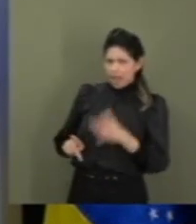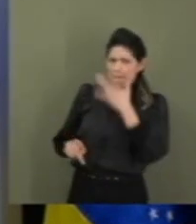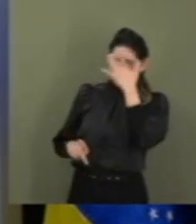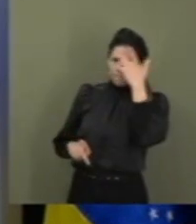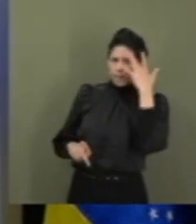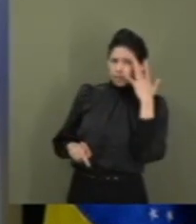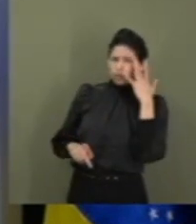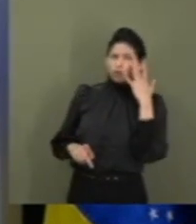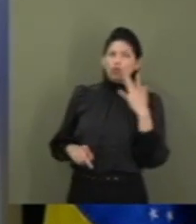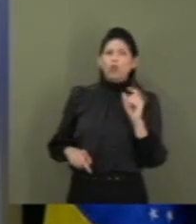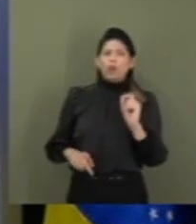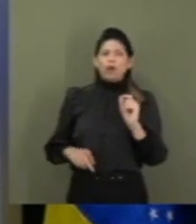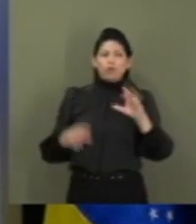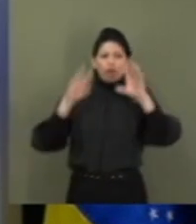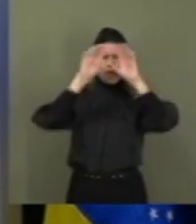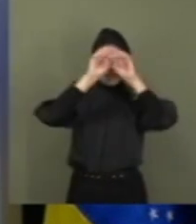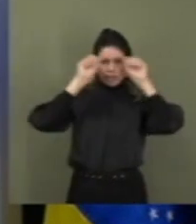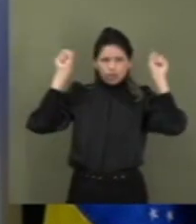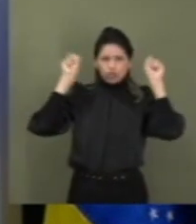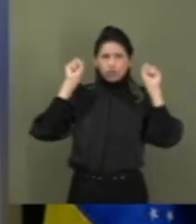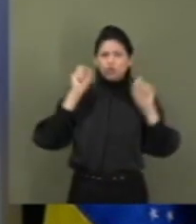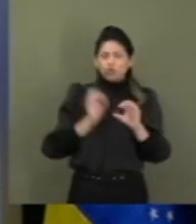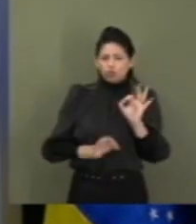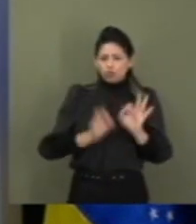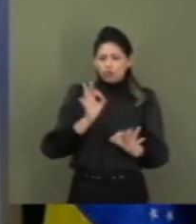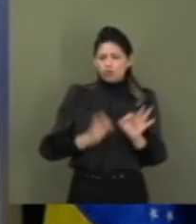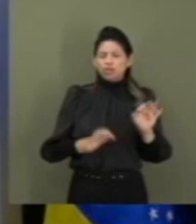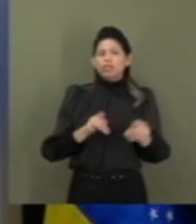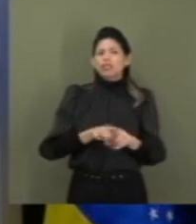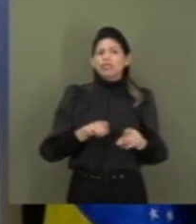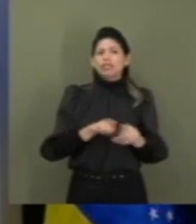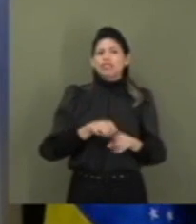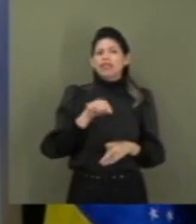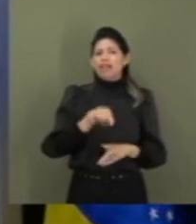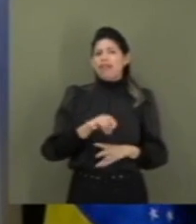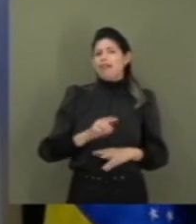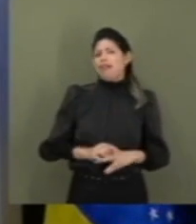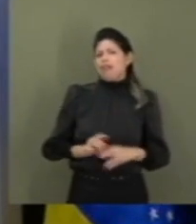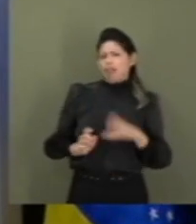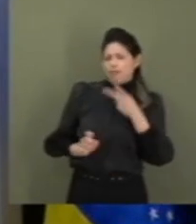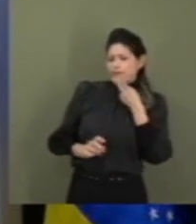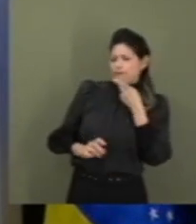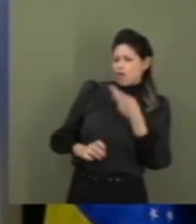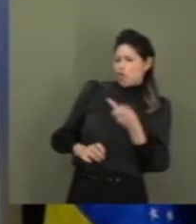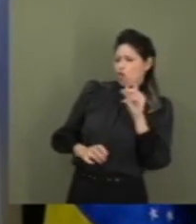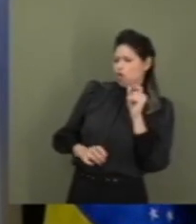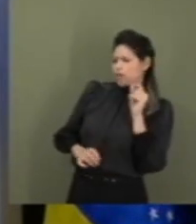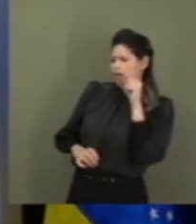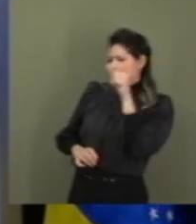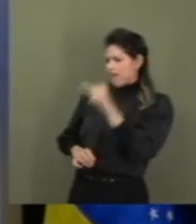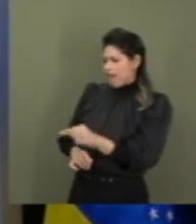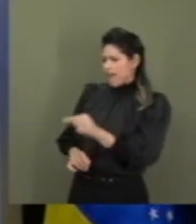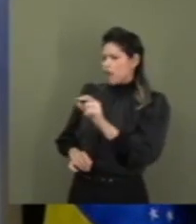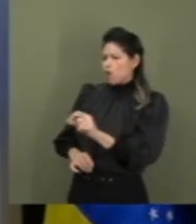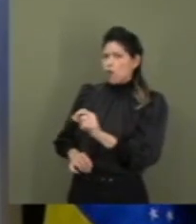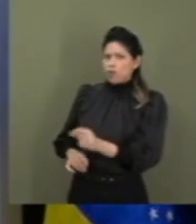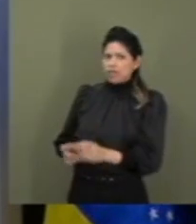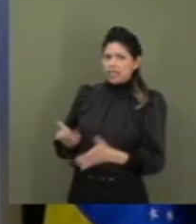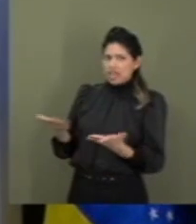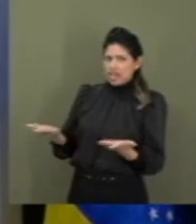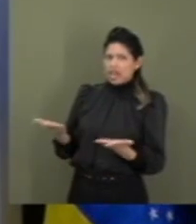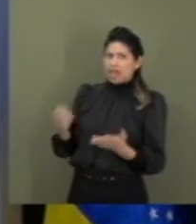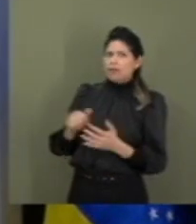doutor José Arthur de Carvalho Pereira Filho, desembargador, que argumentou que sua decisão foi por,